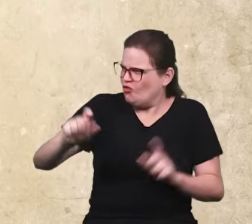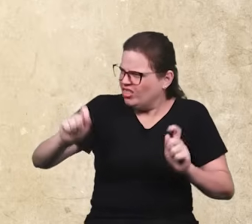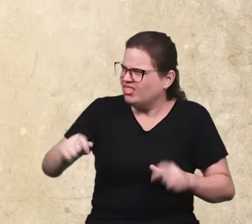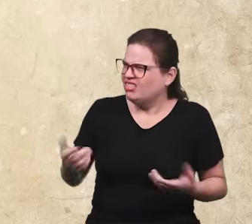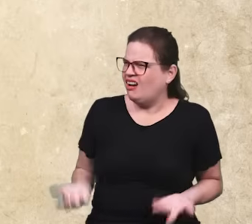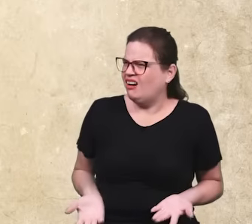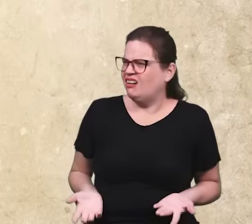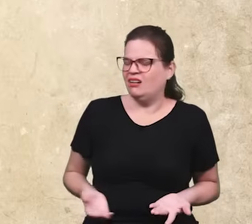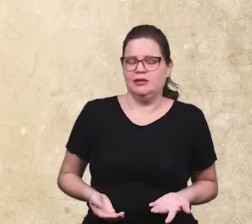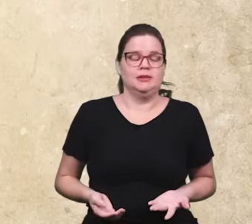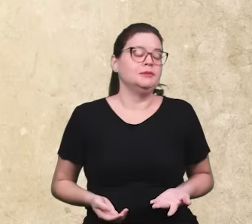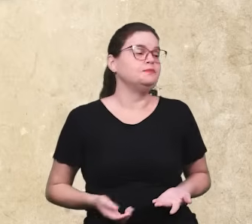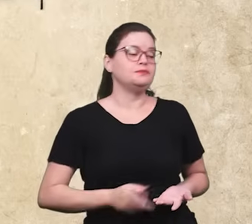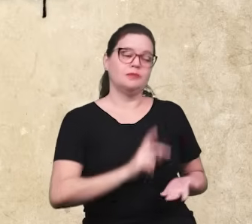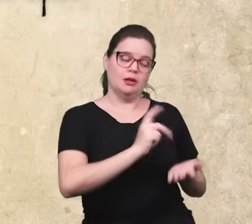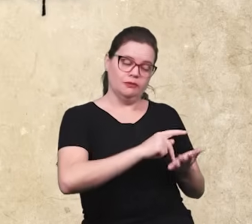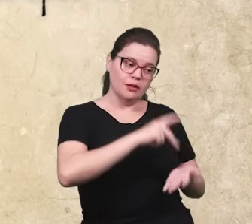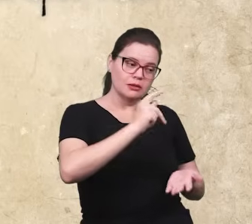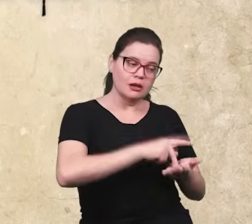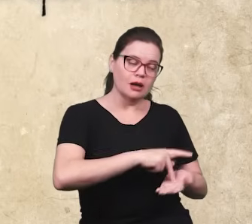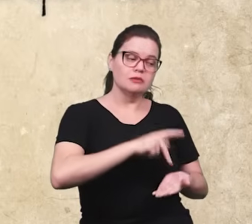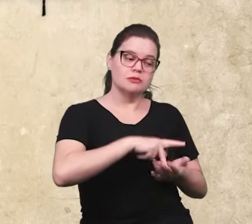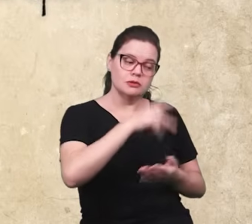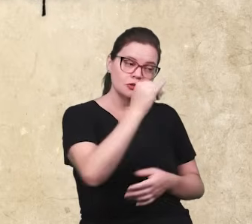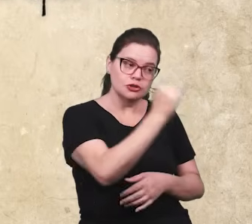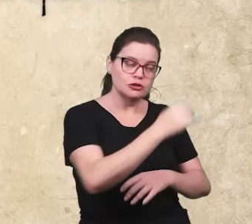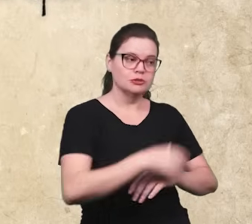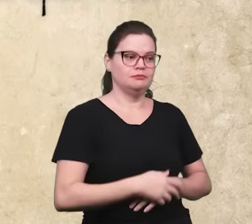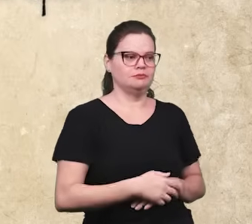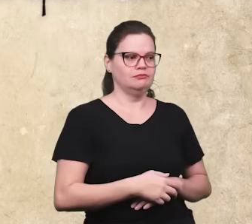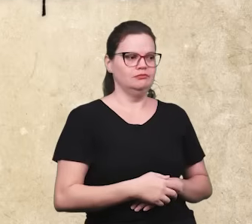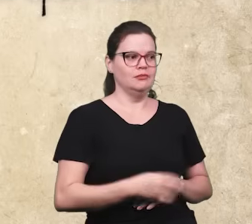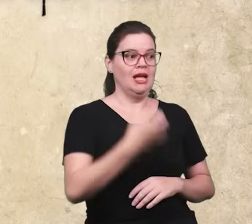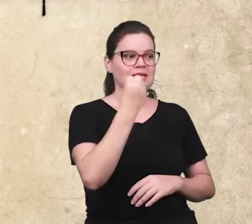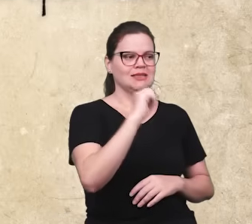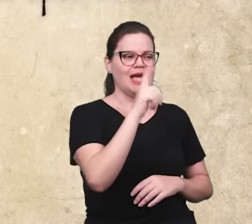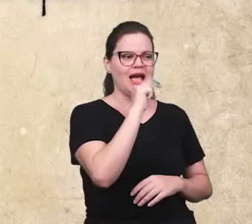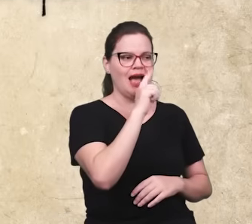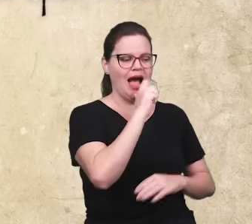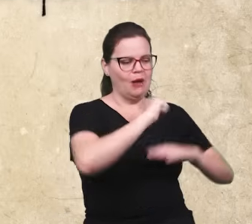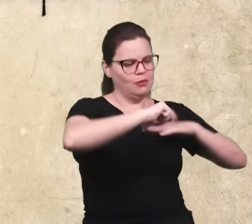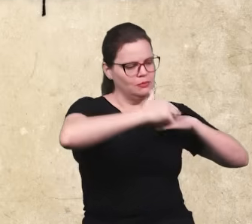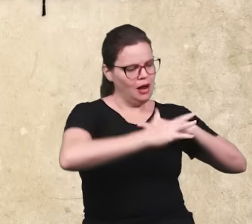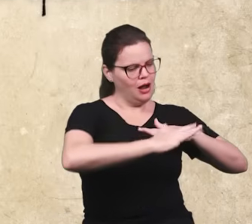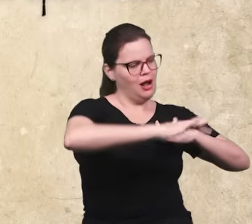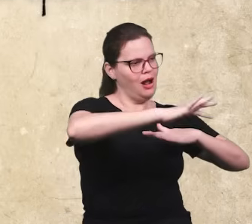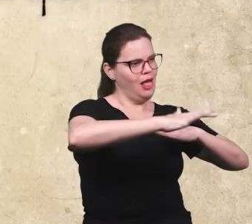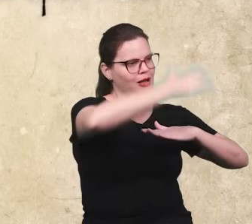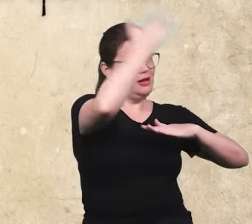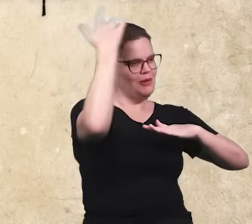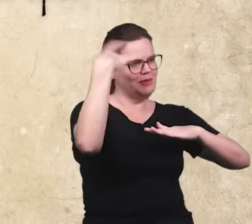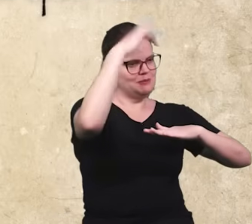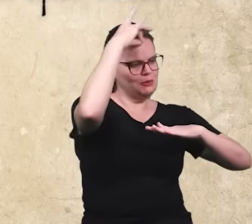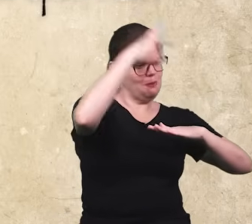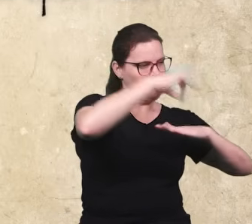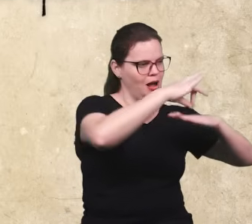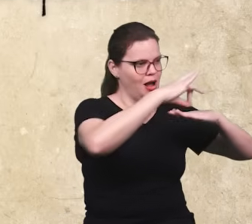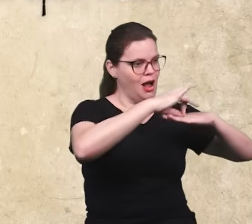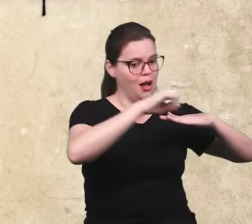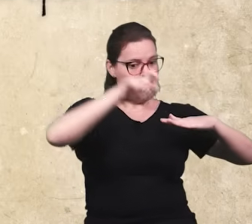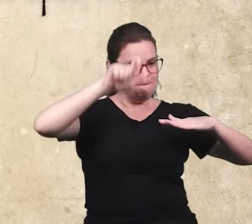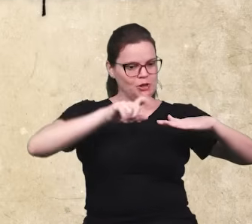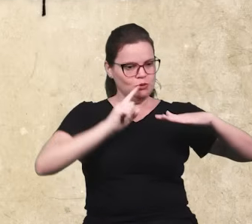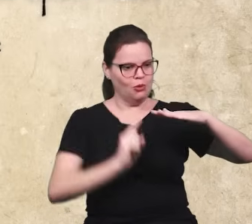Jesus respondeu: na verdade te digo que aquele que não nascer da água e do